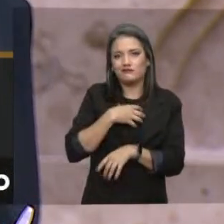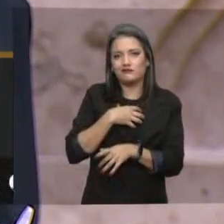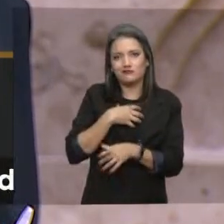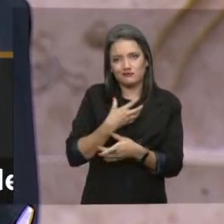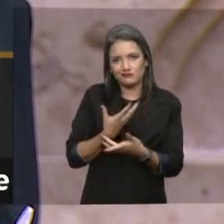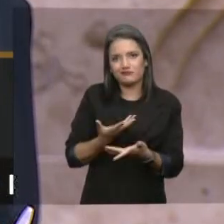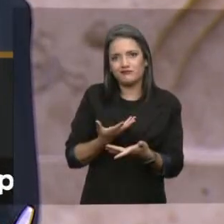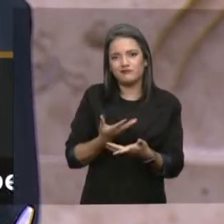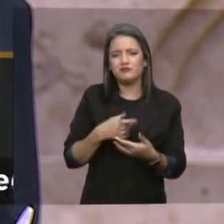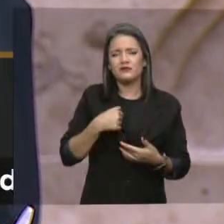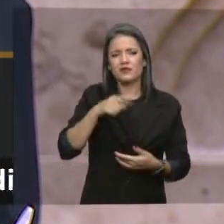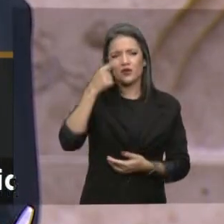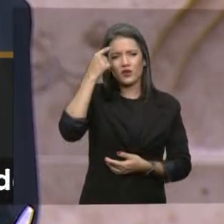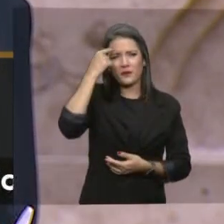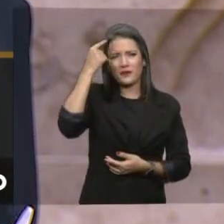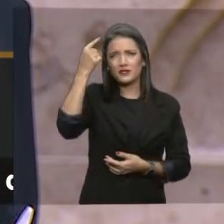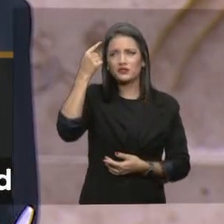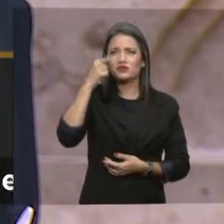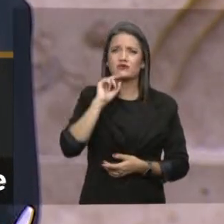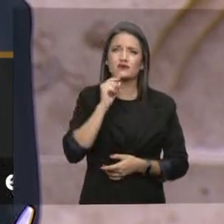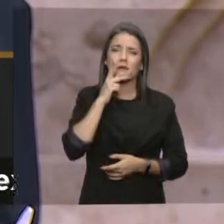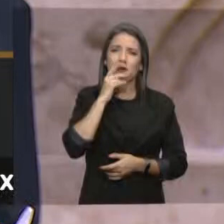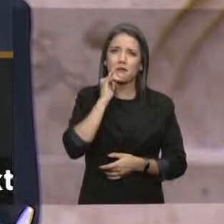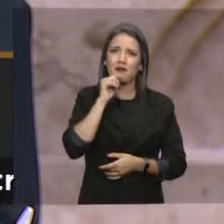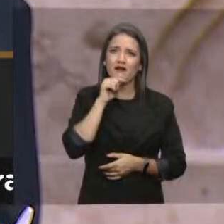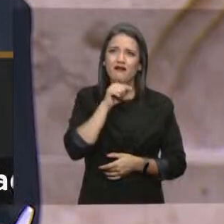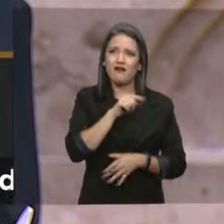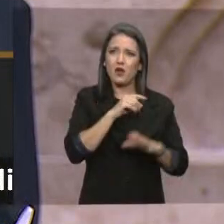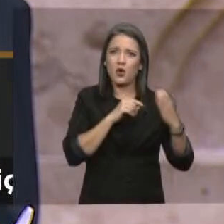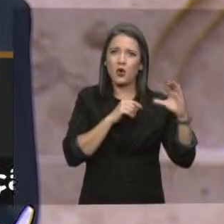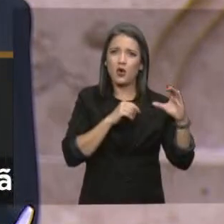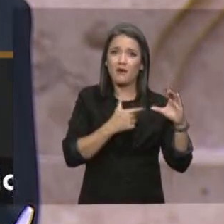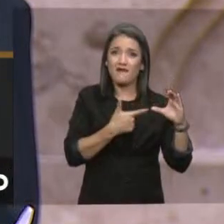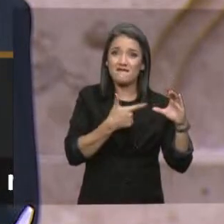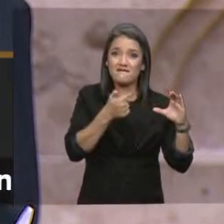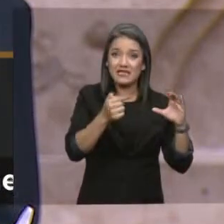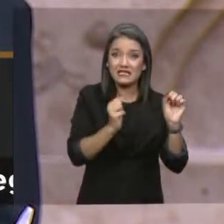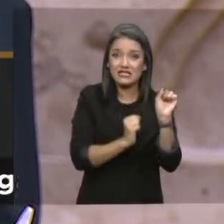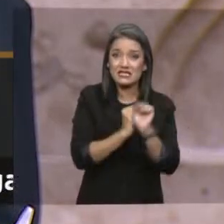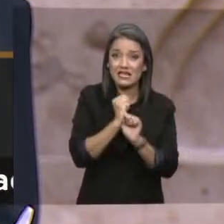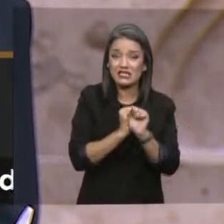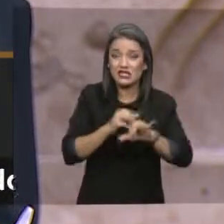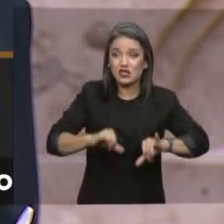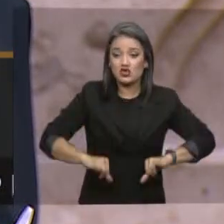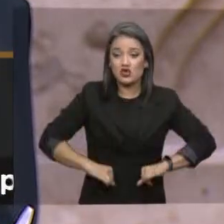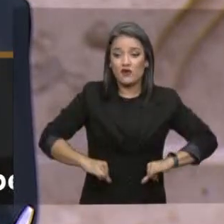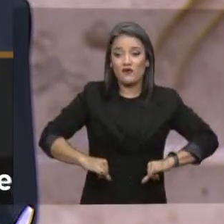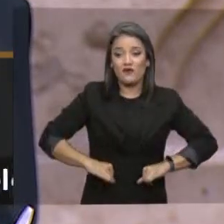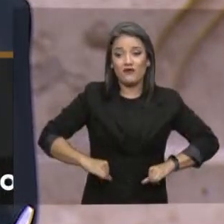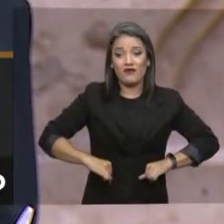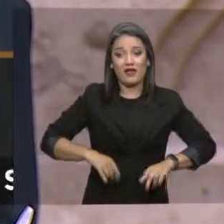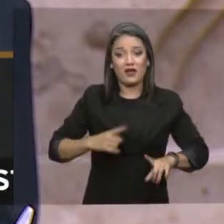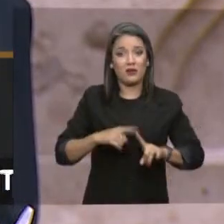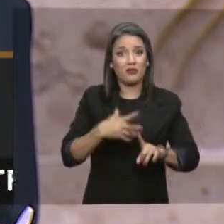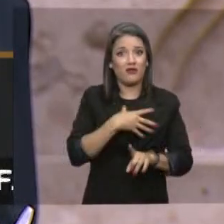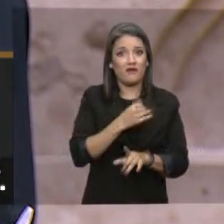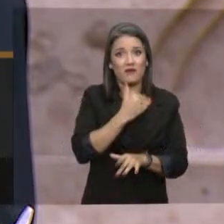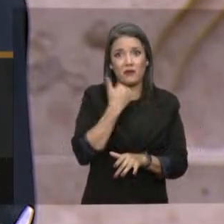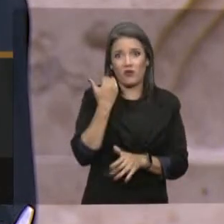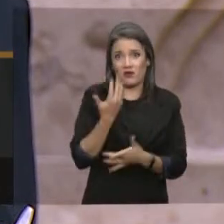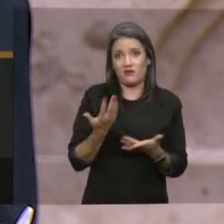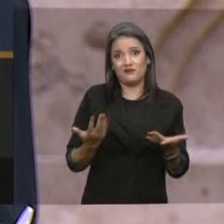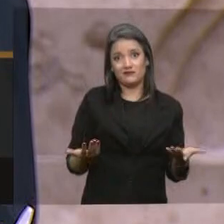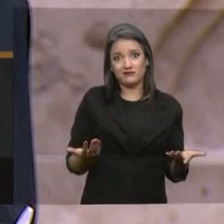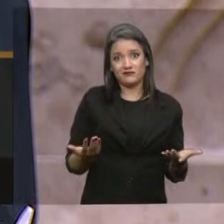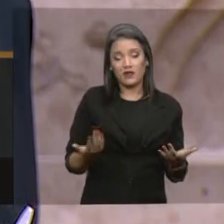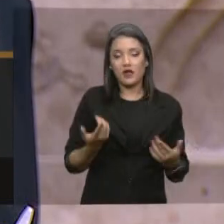Imaginam que um pai esteja há 27 anos num velório contínuo e permanente. E eu não faço esta declaração